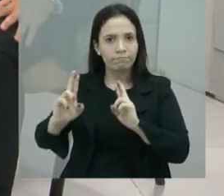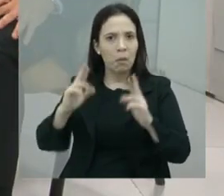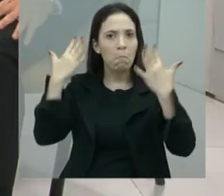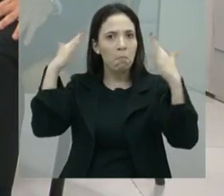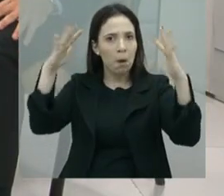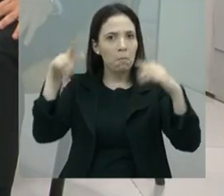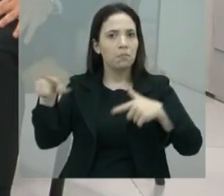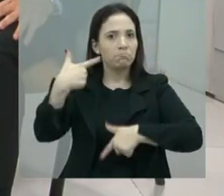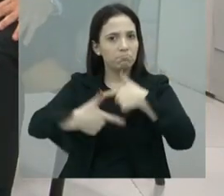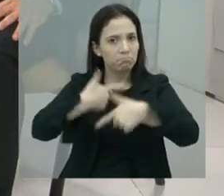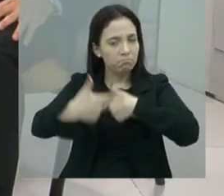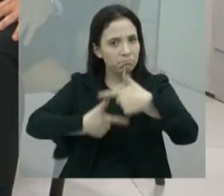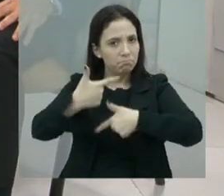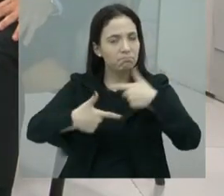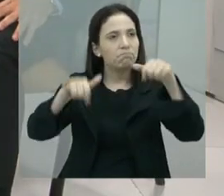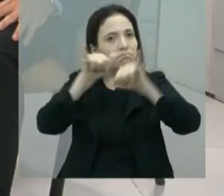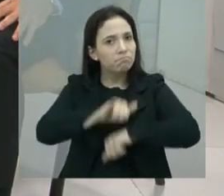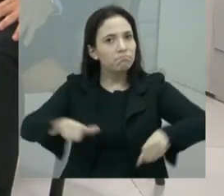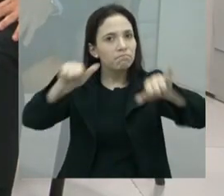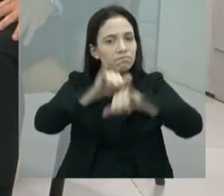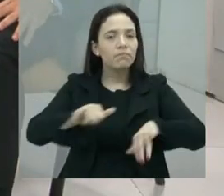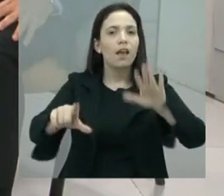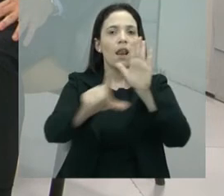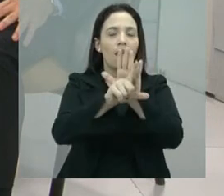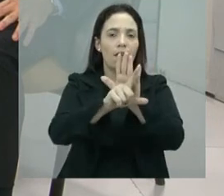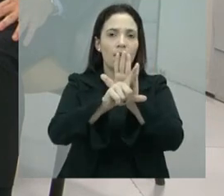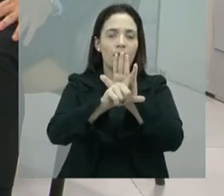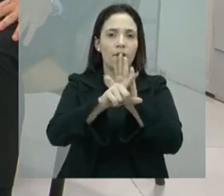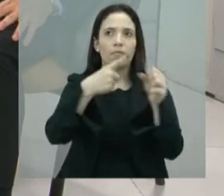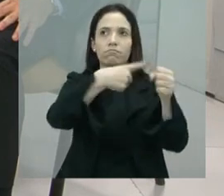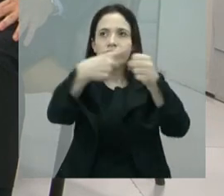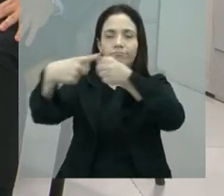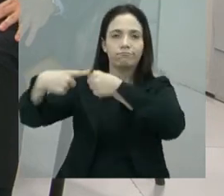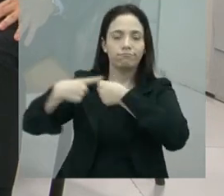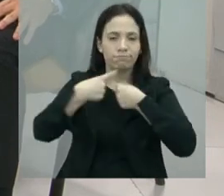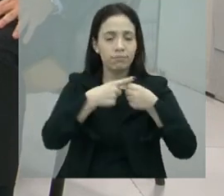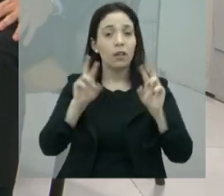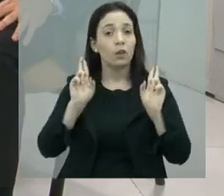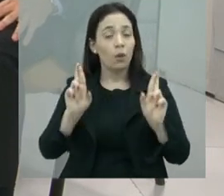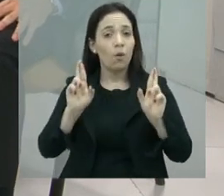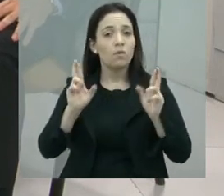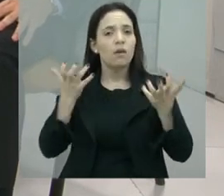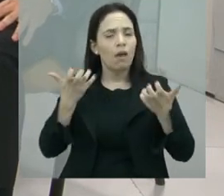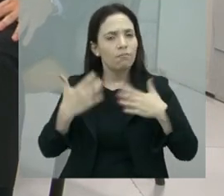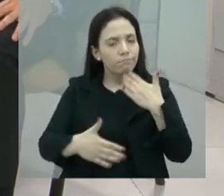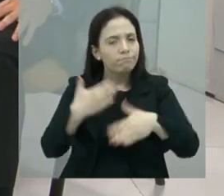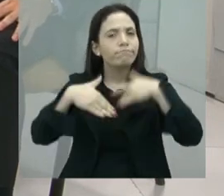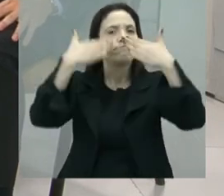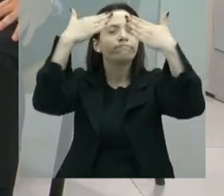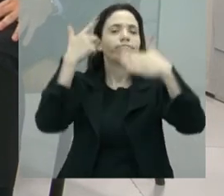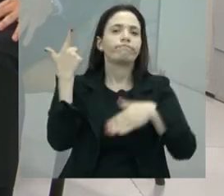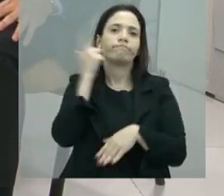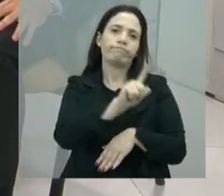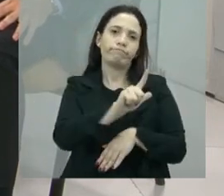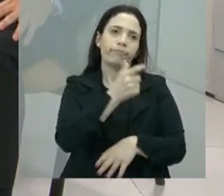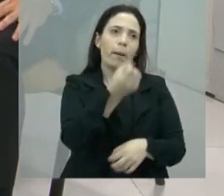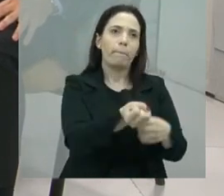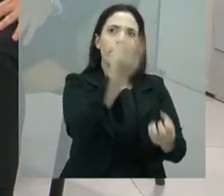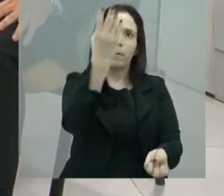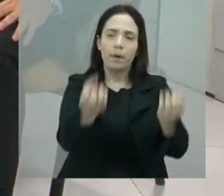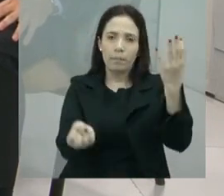parabéns pelo seu trabalho em divulgar essa lei em todo o interior do estado e vamos torcer para que ela realmente seja aplicada na